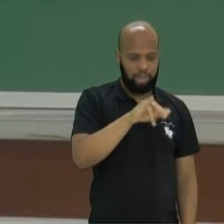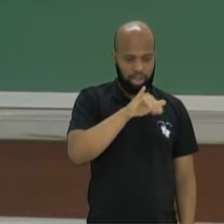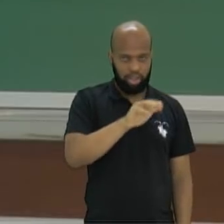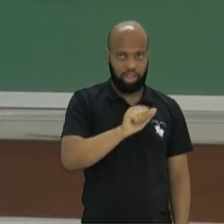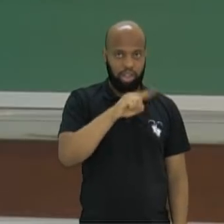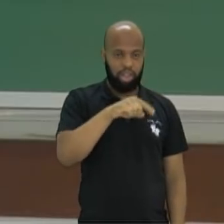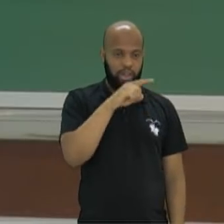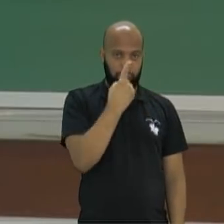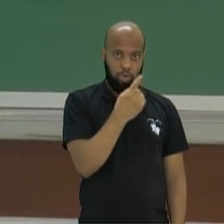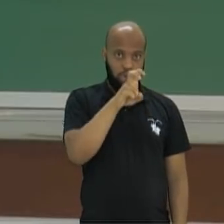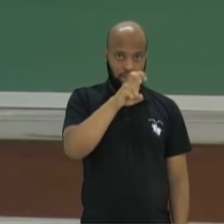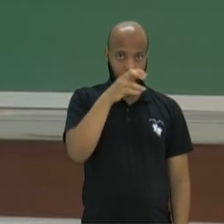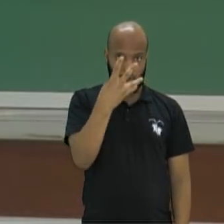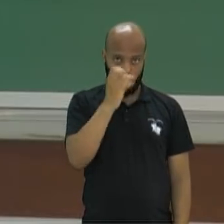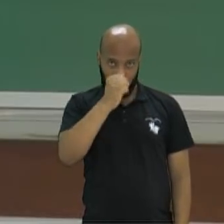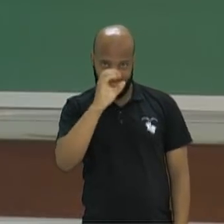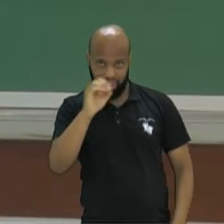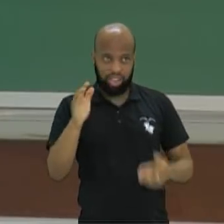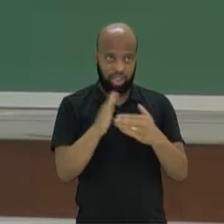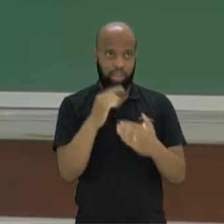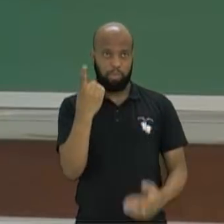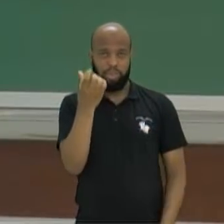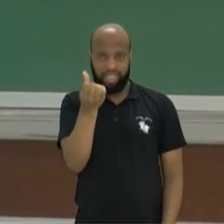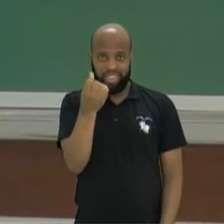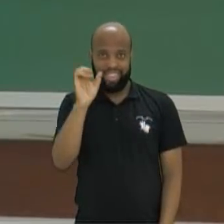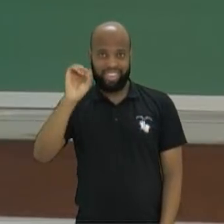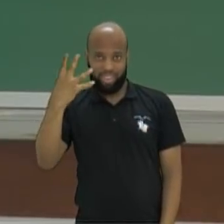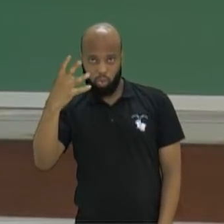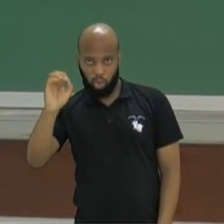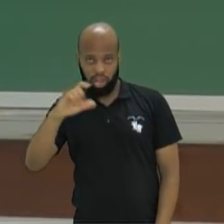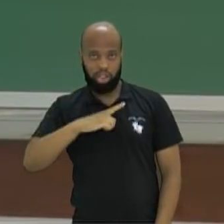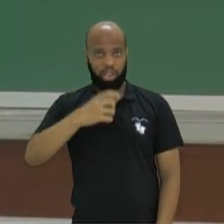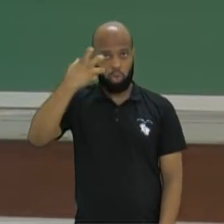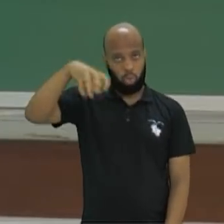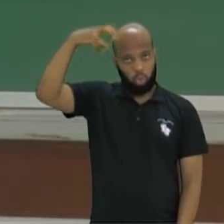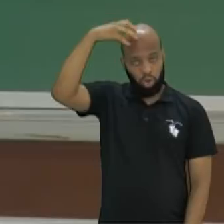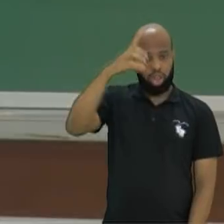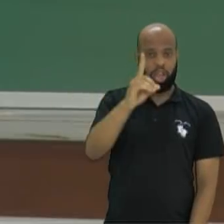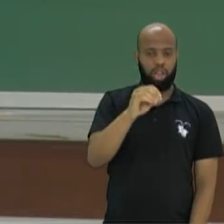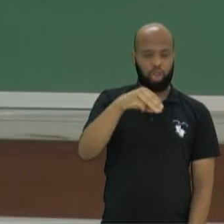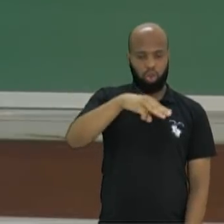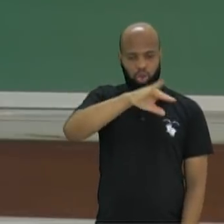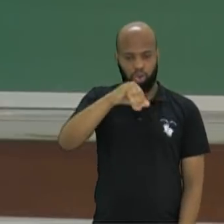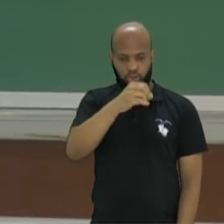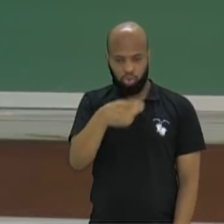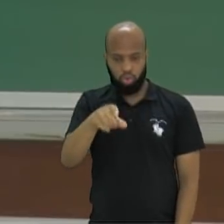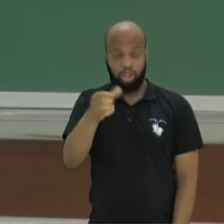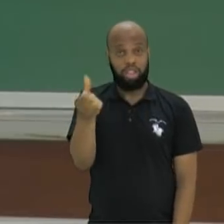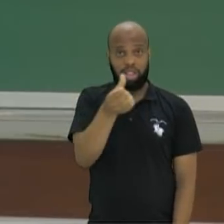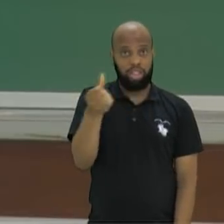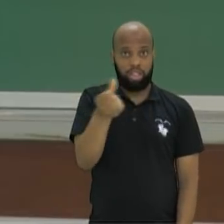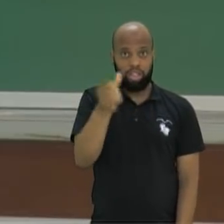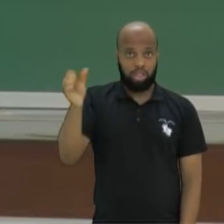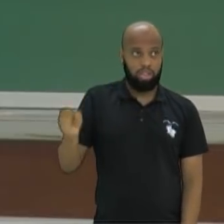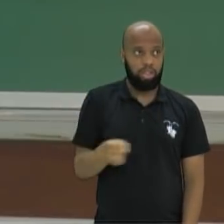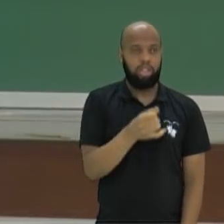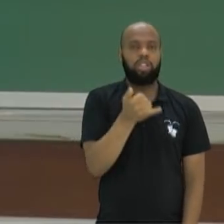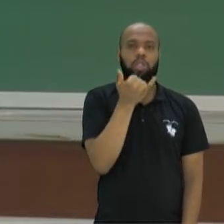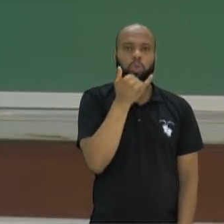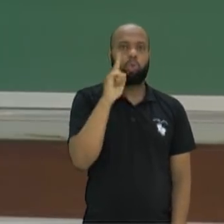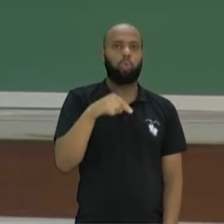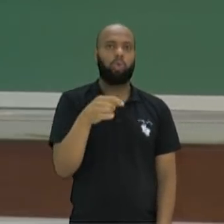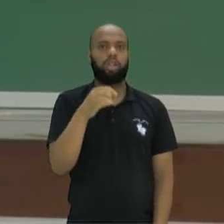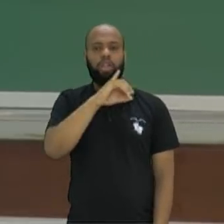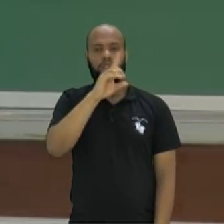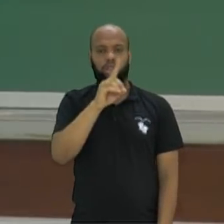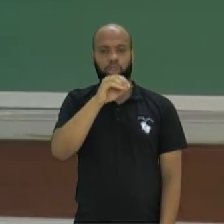1580 a 1640, quando acontece a Restauração. O rei Dom João VI assume o trono, o